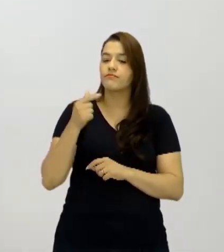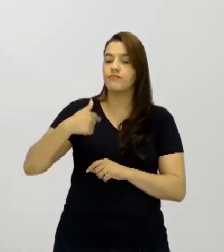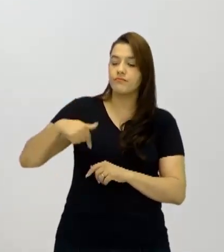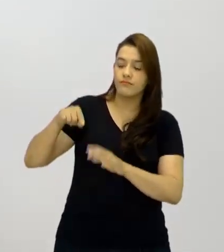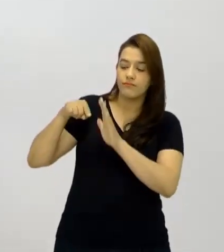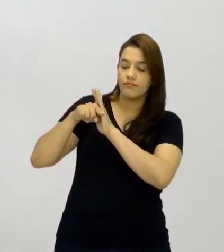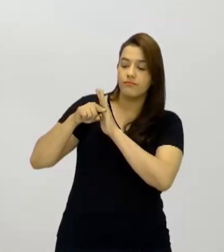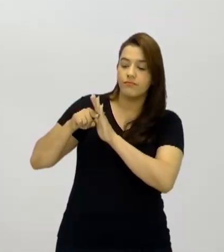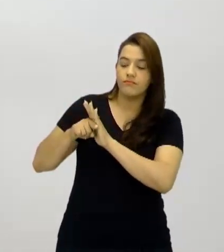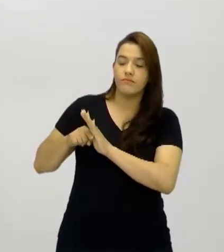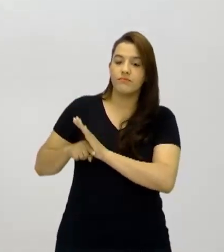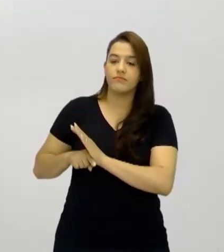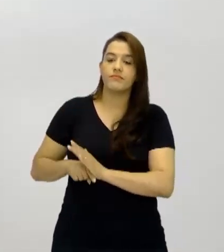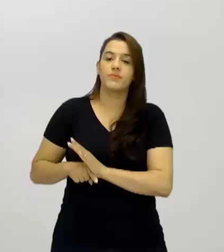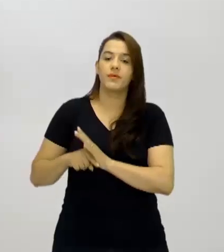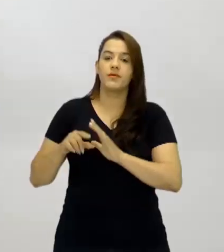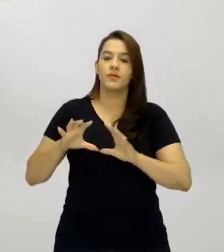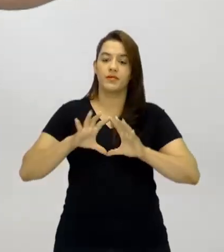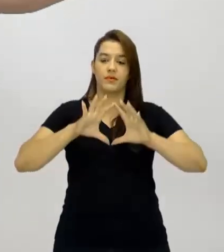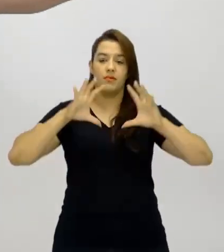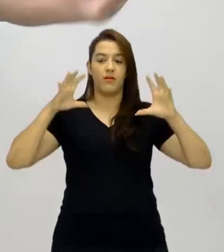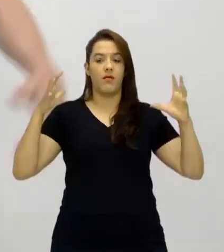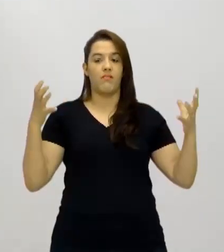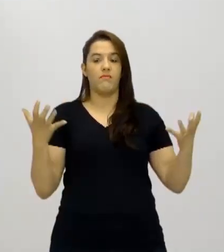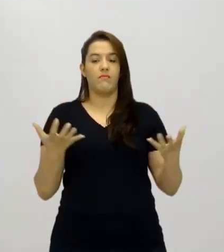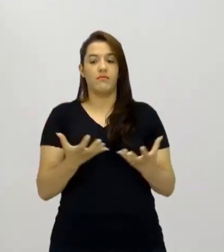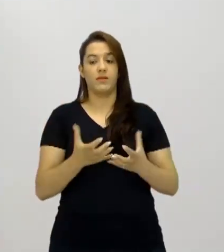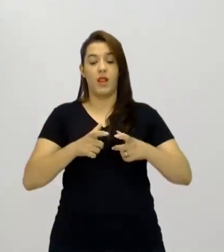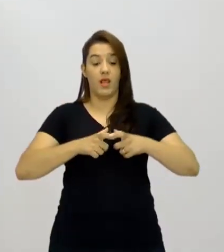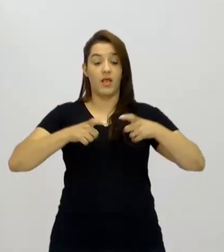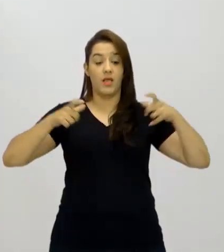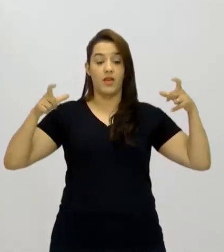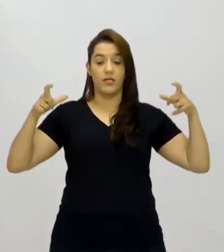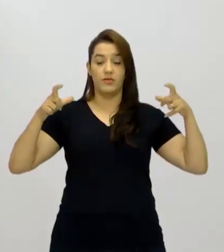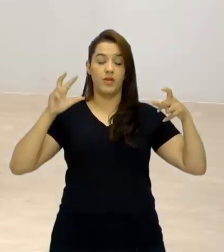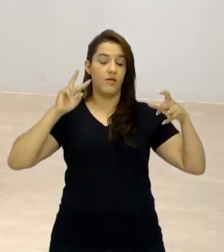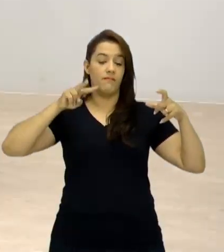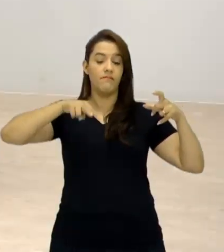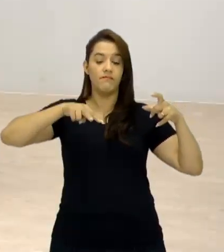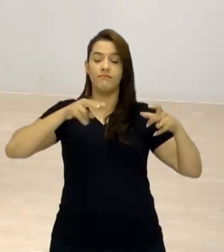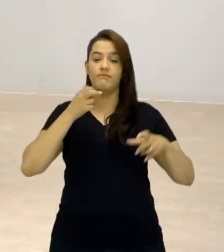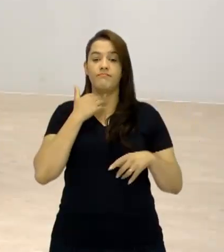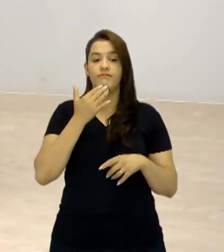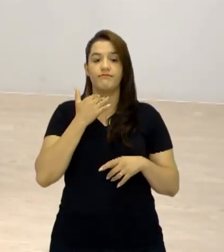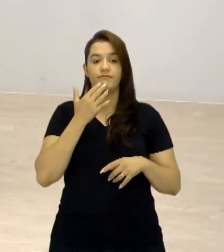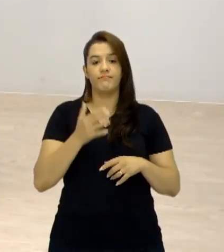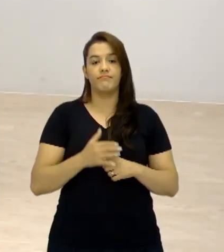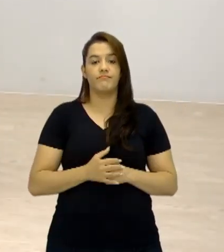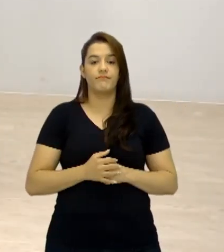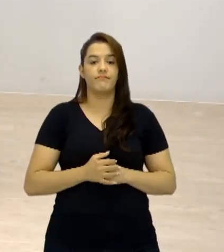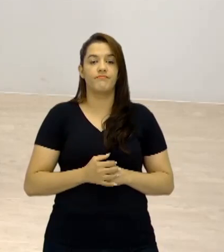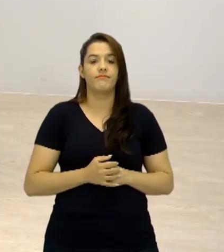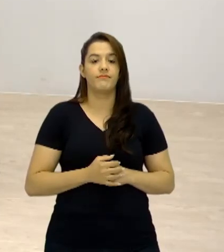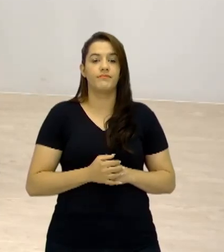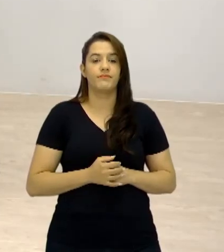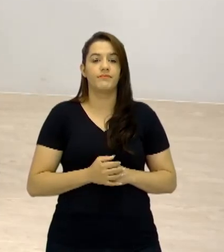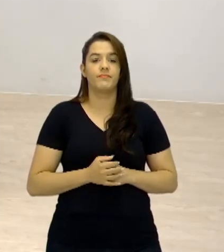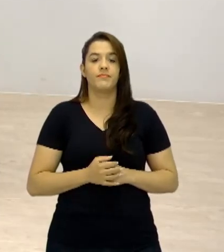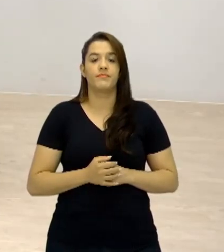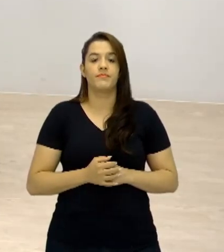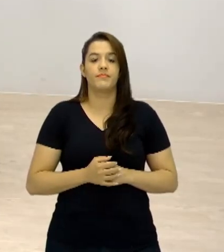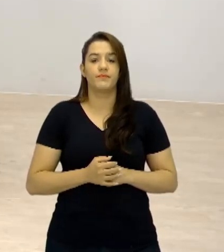observação diante da imensidão que é o nosso planeta. Alguém está escrevendo alguma coisa no chat, Edjoel? Não, o pessoal está gostando,